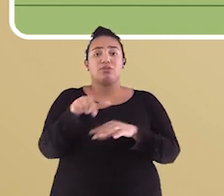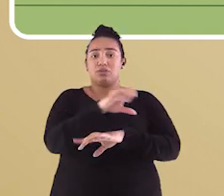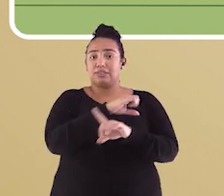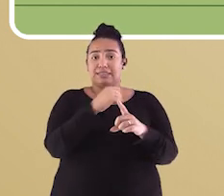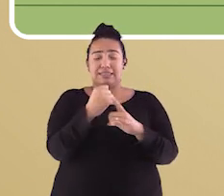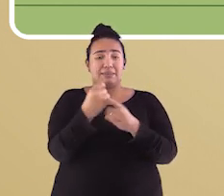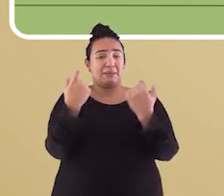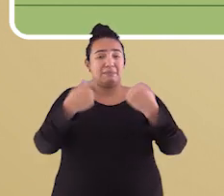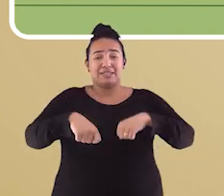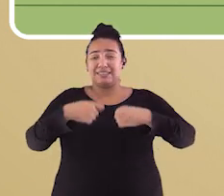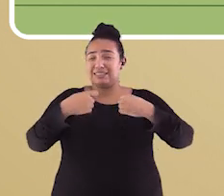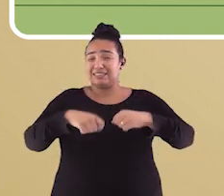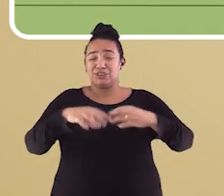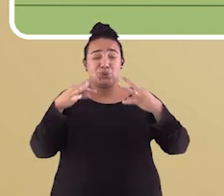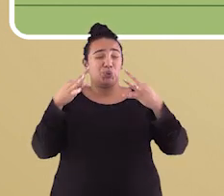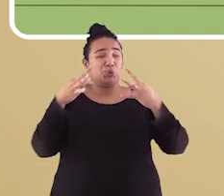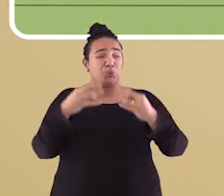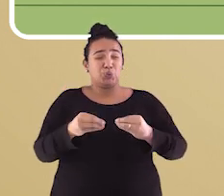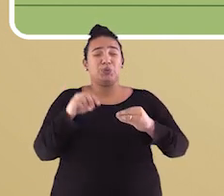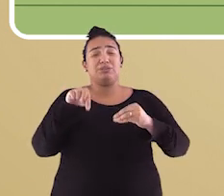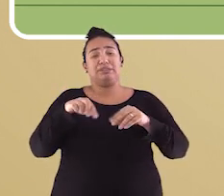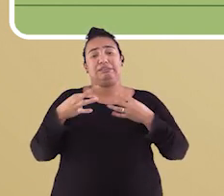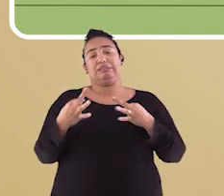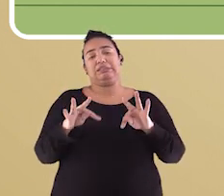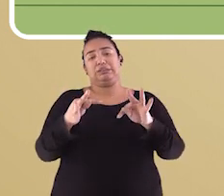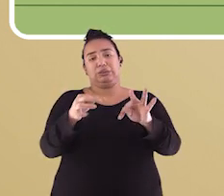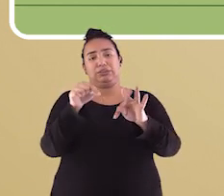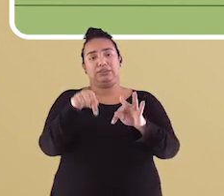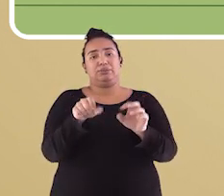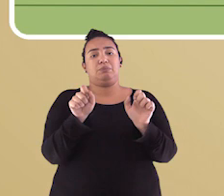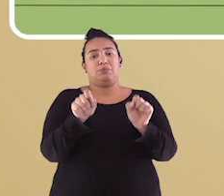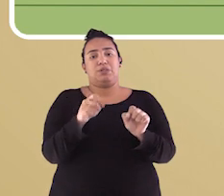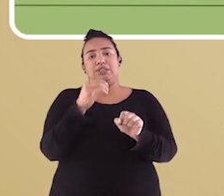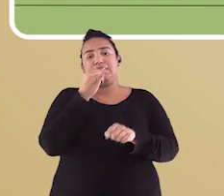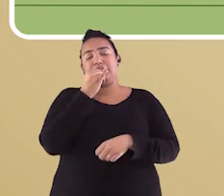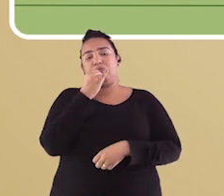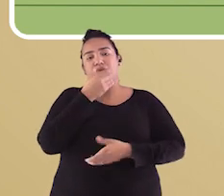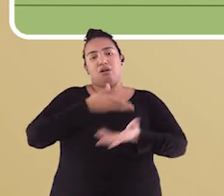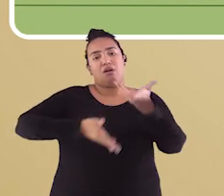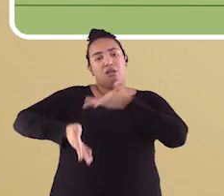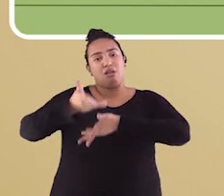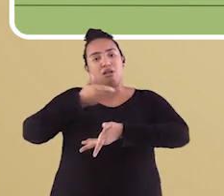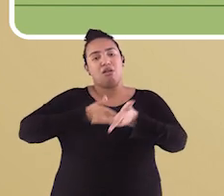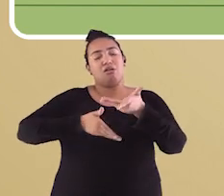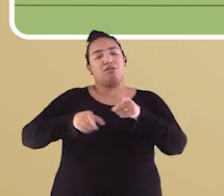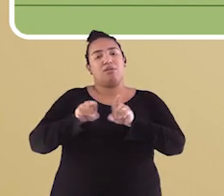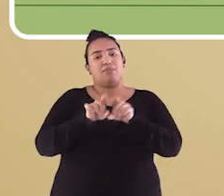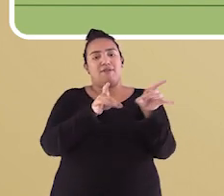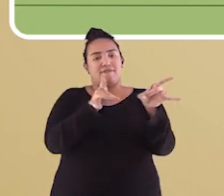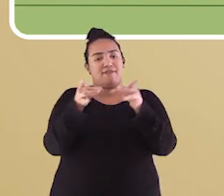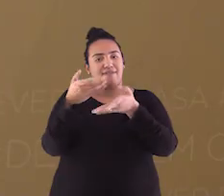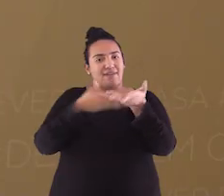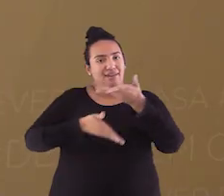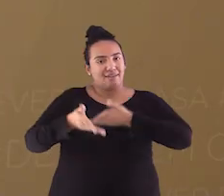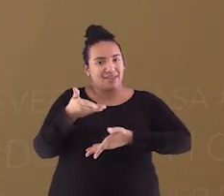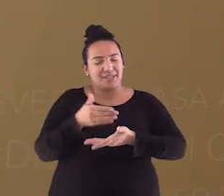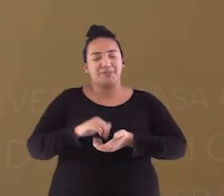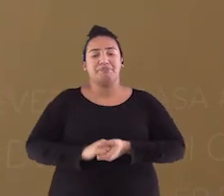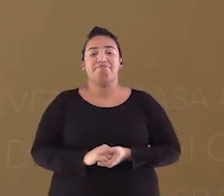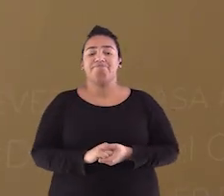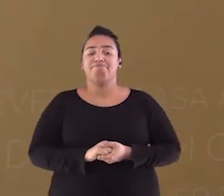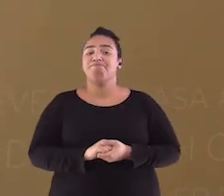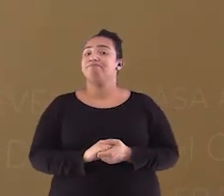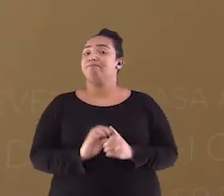quase que completamente das tecnologias para estabelecer fluxos de relações e mercadorias.